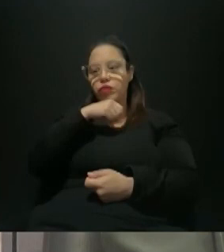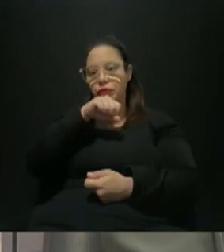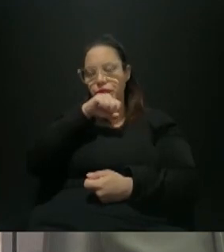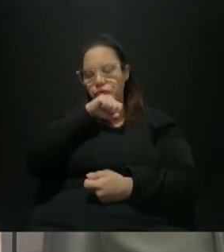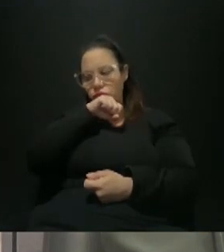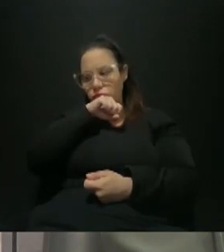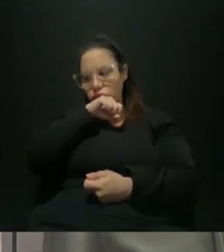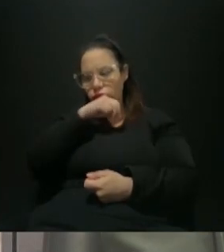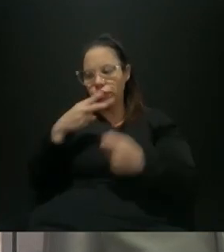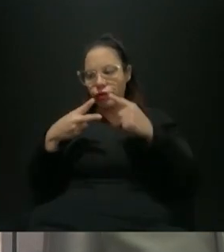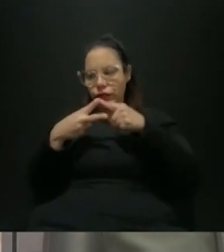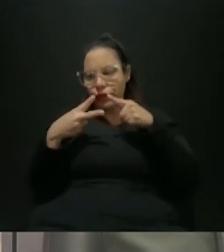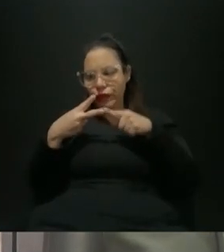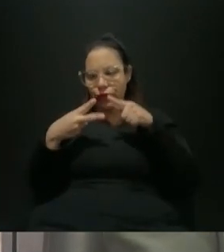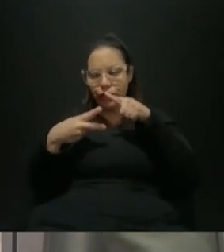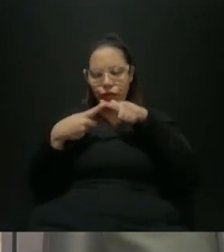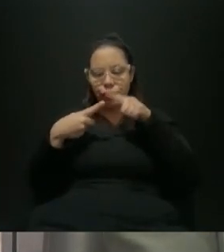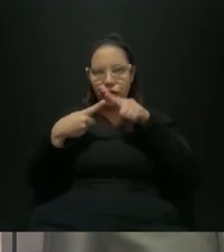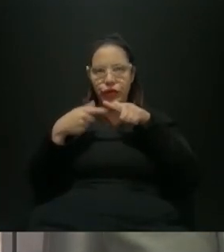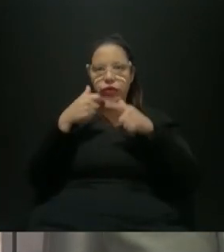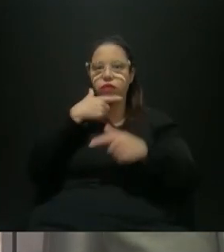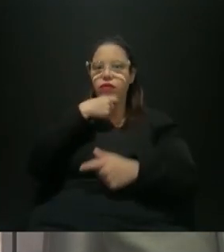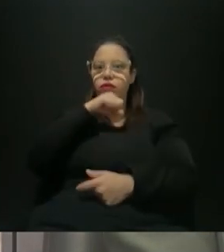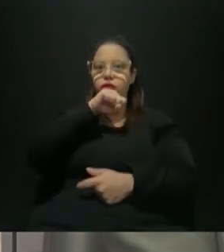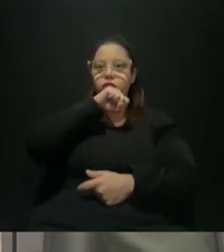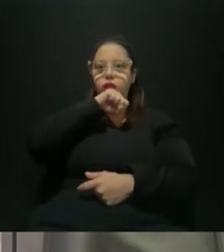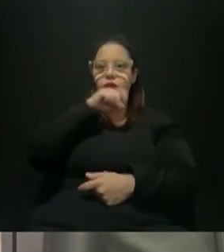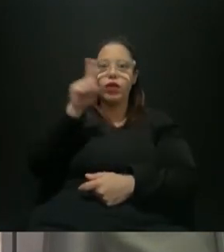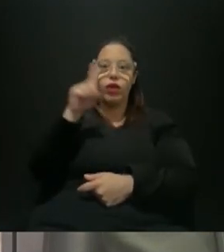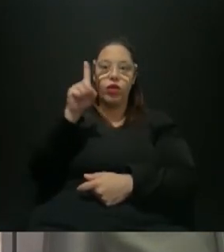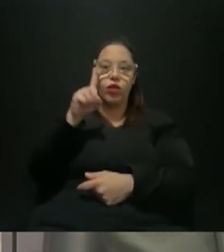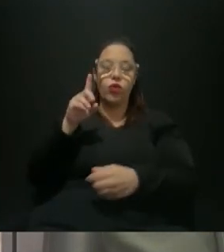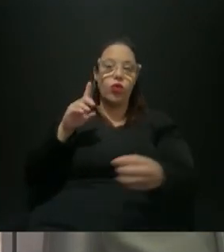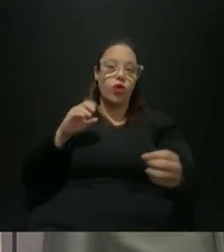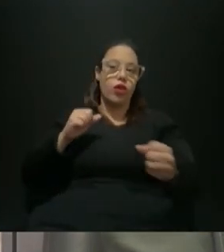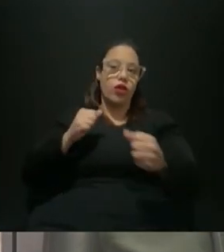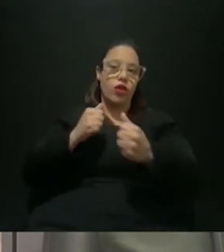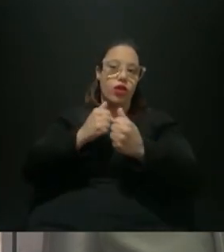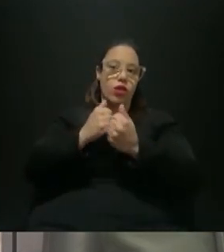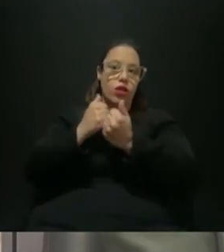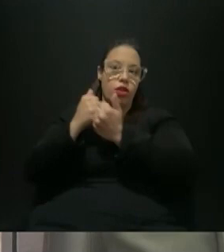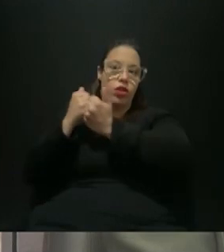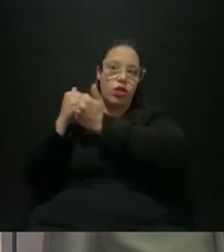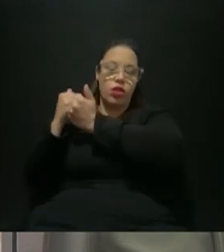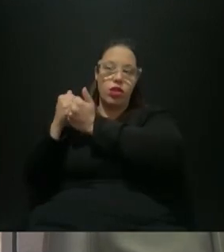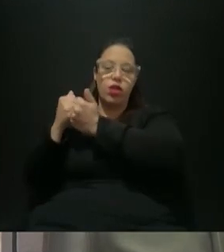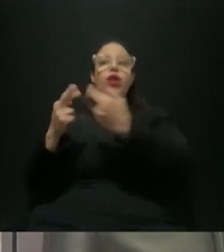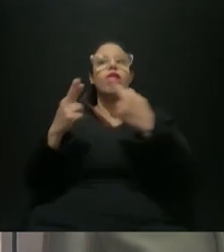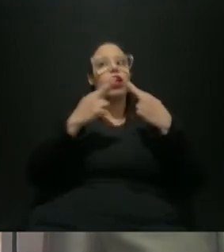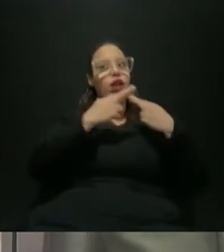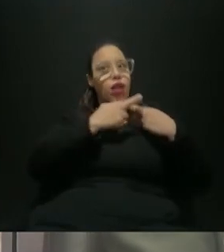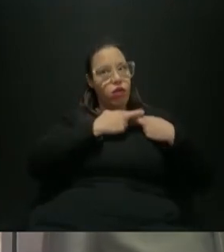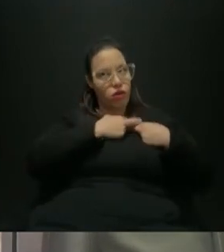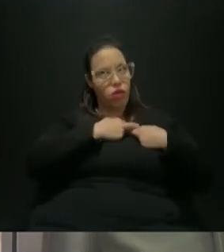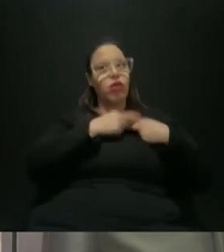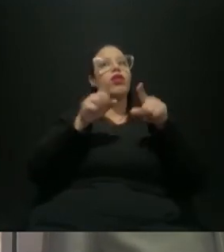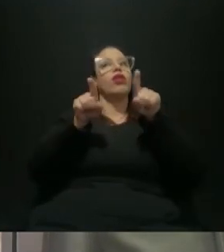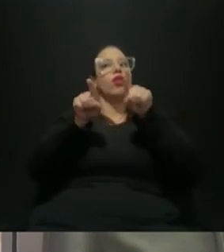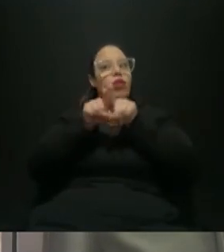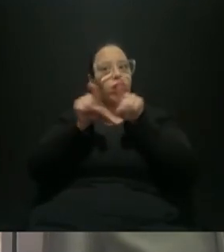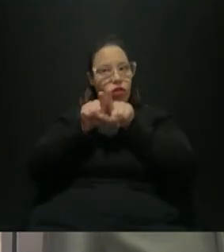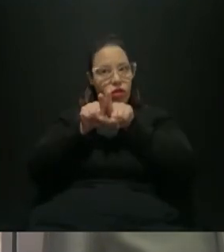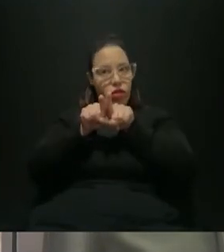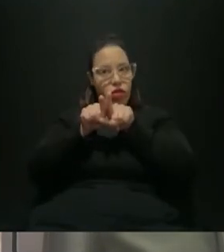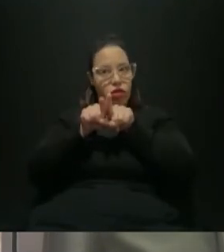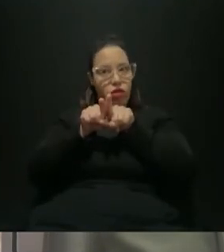Primeiro, o pai não é um auxiliador, ele é corresponsável. E isso, eu falei assim, eu tive que reconstruir, porque eu